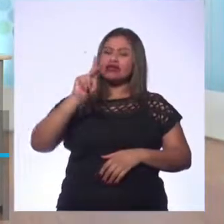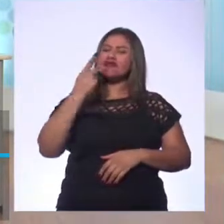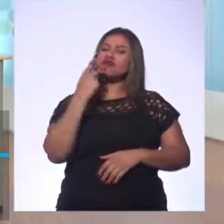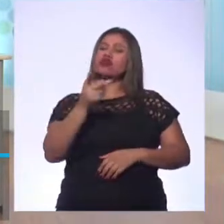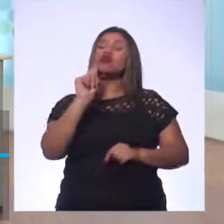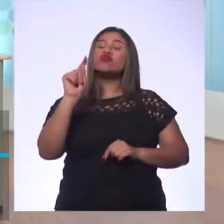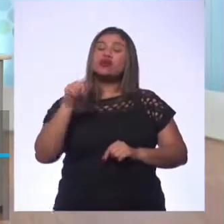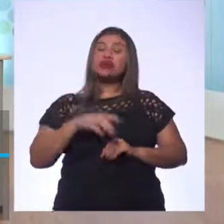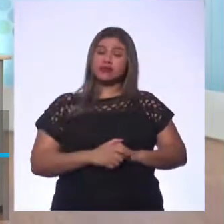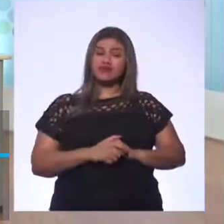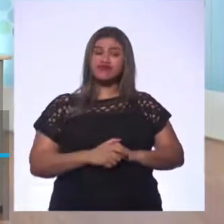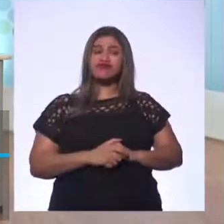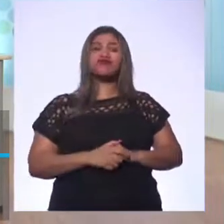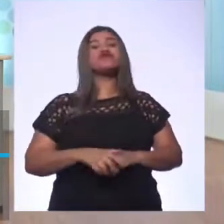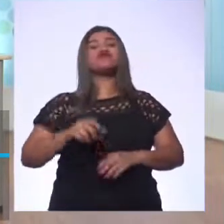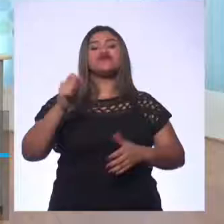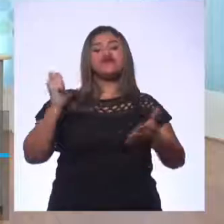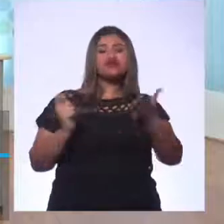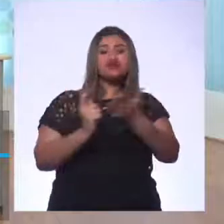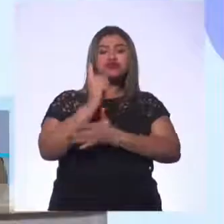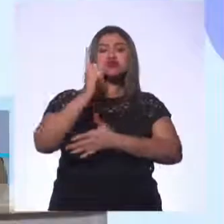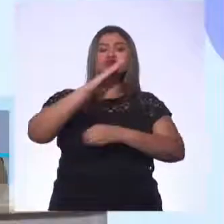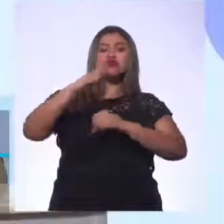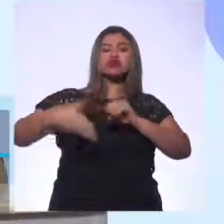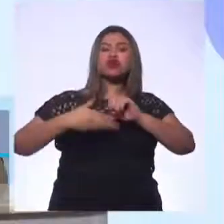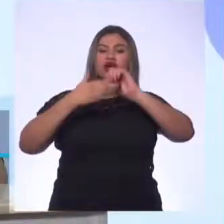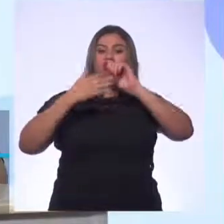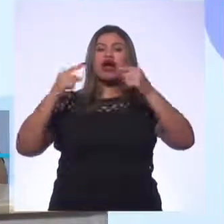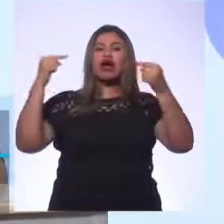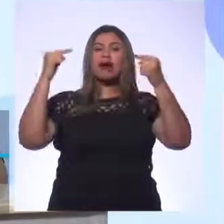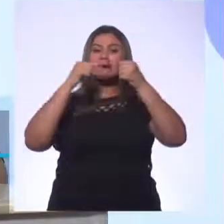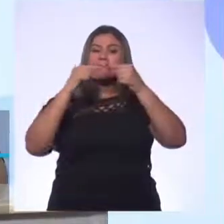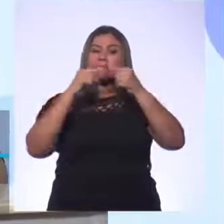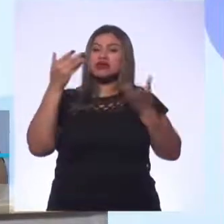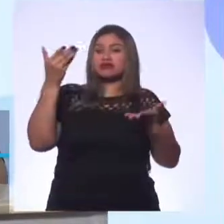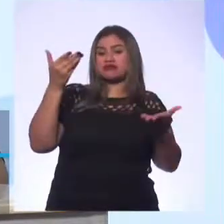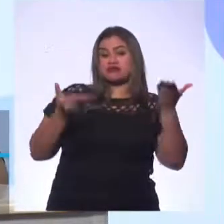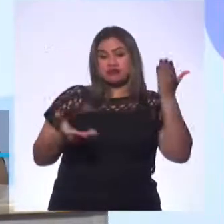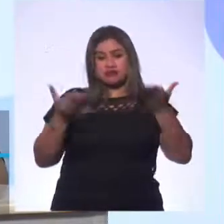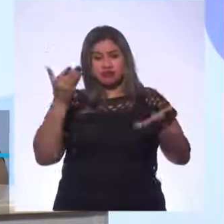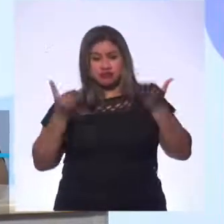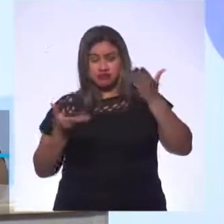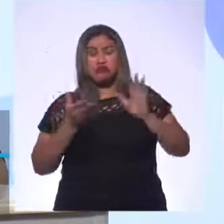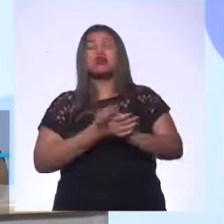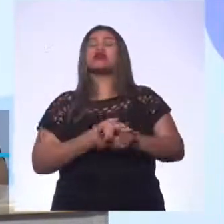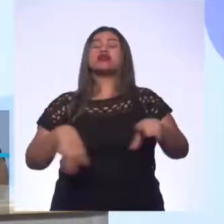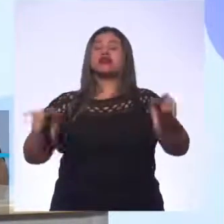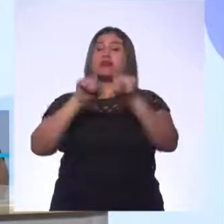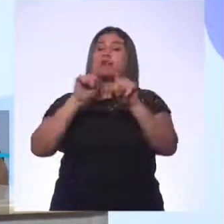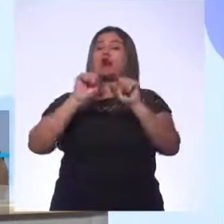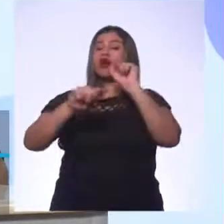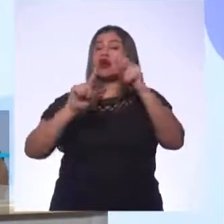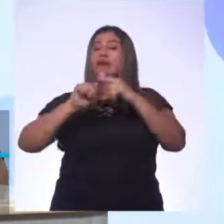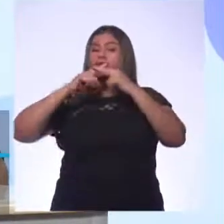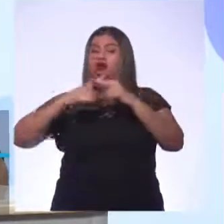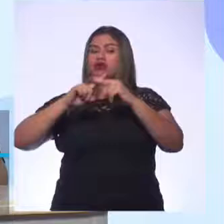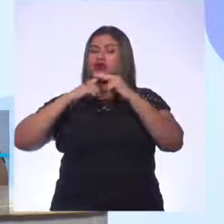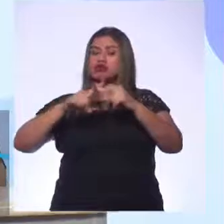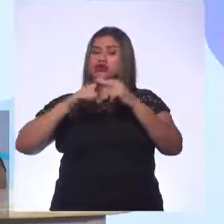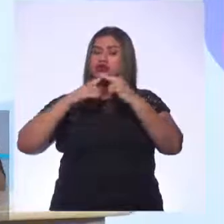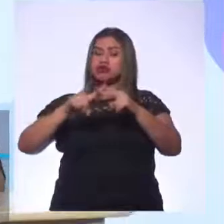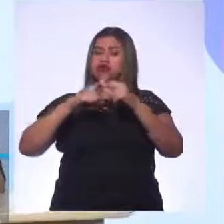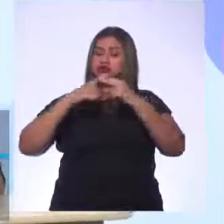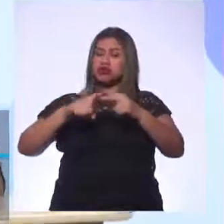Dizendo assim, o consumo sustentável tem relação com o consumo moderado e também sobre a manutenção da sustentabilidade